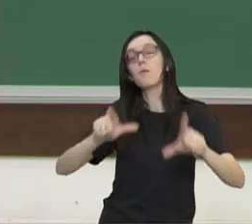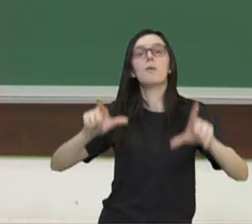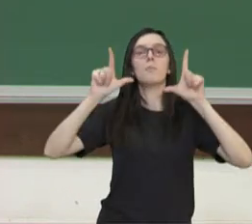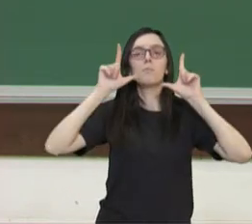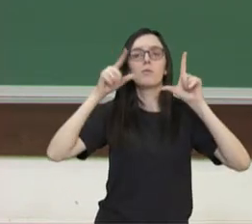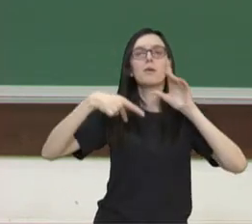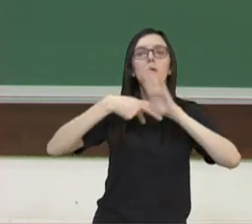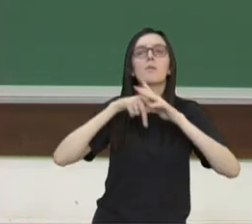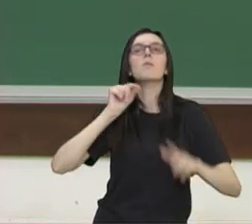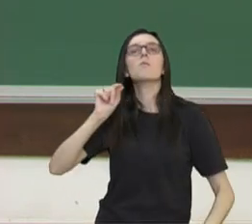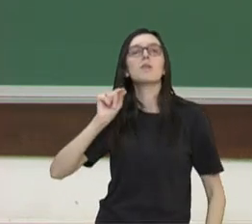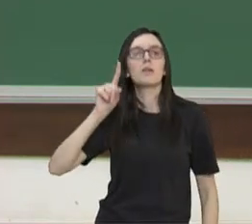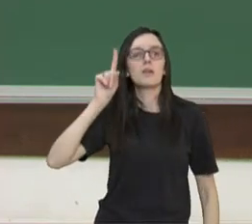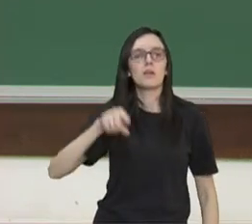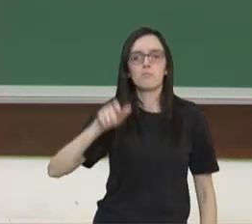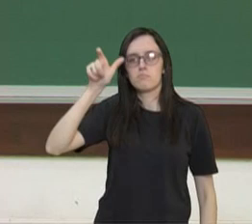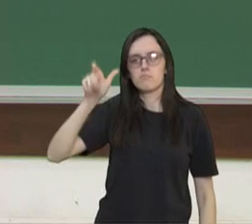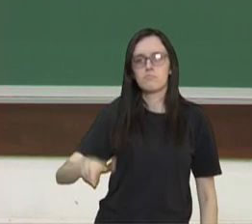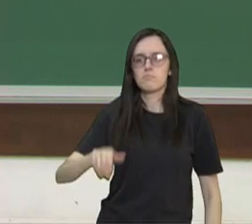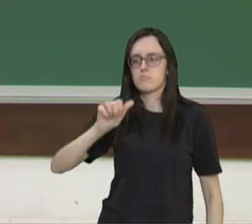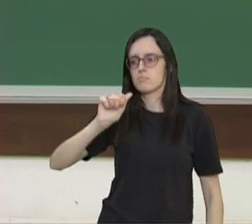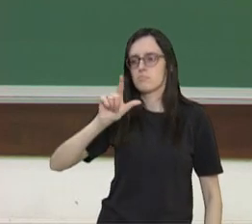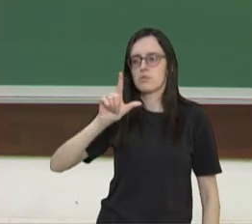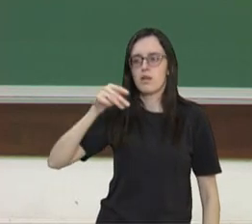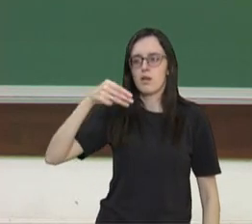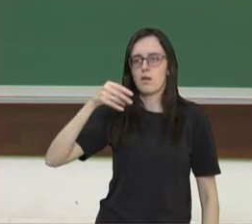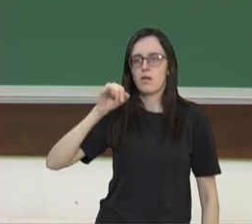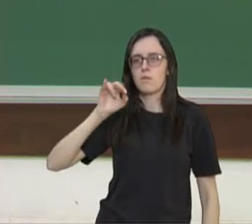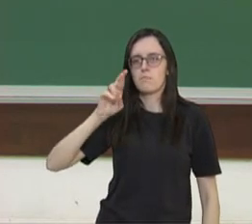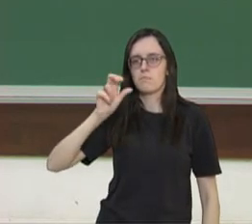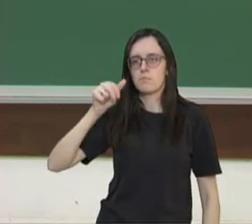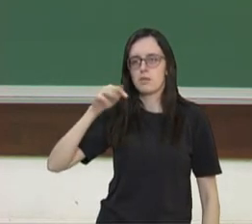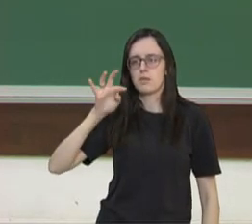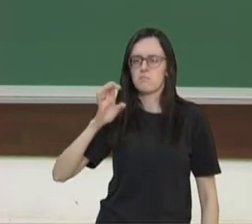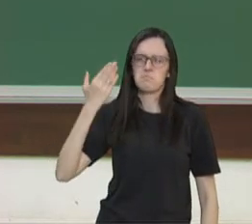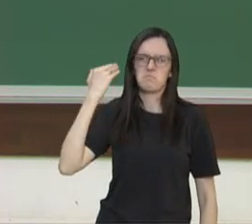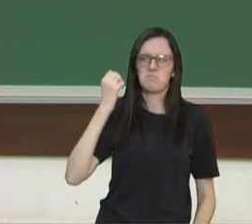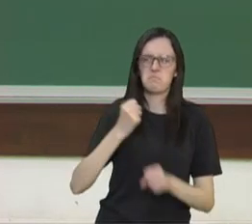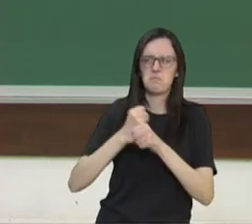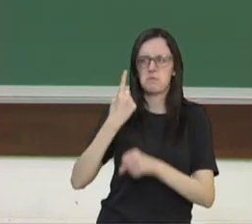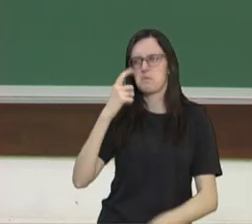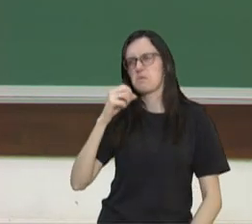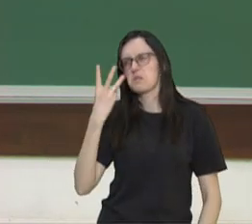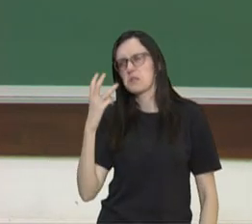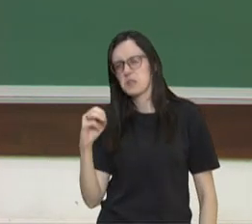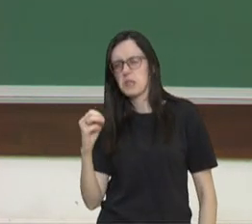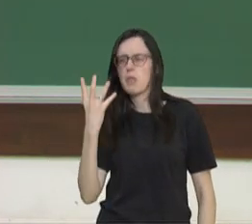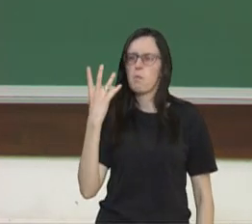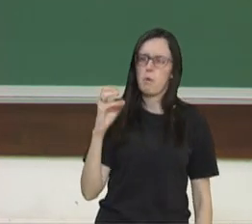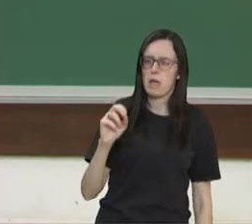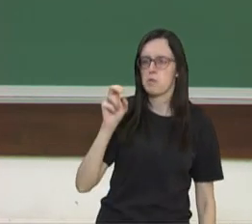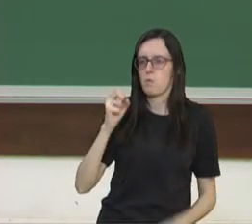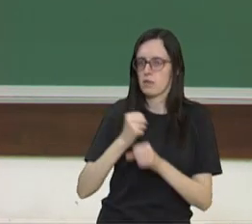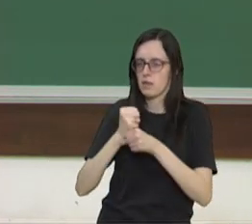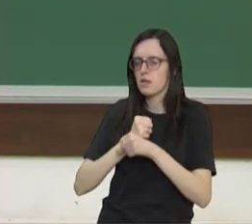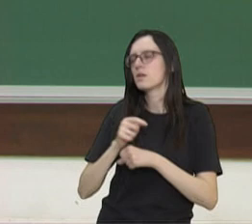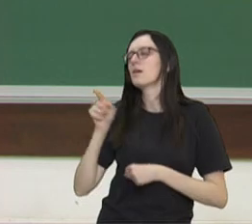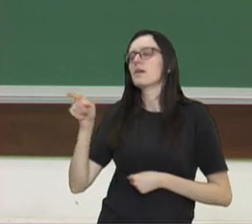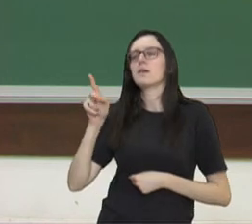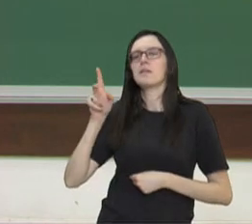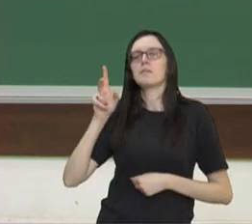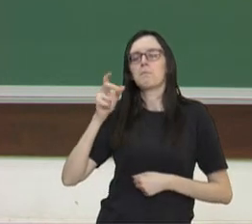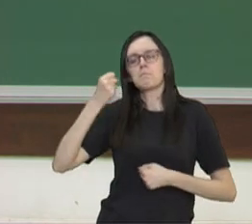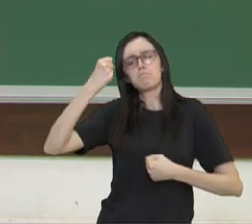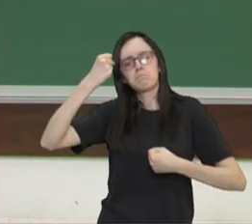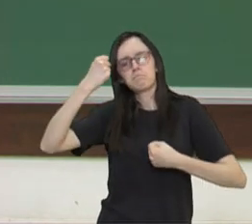apresentado pelo Almirante, um grande locutor de rádio aí do Brasil dos anos 30, 40, 50, onde, além de tocar as músicas,